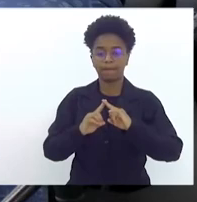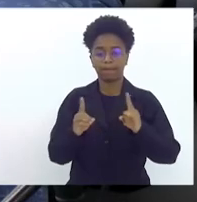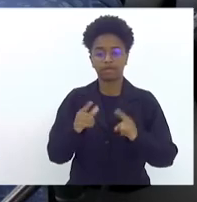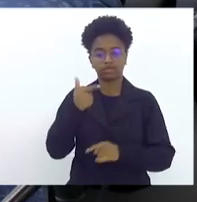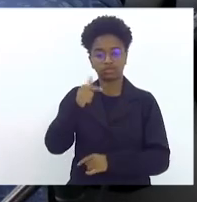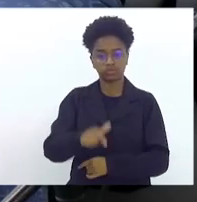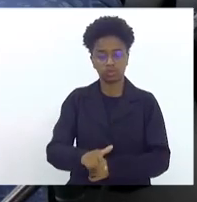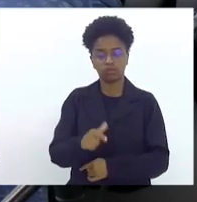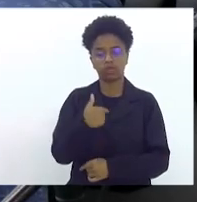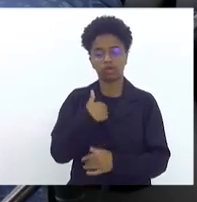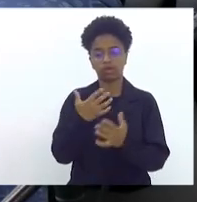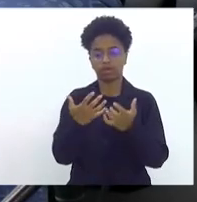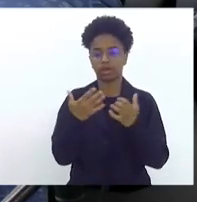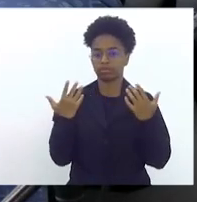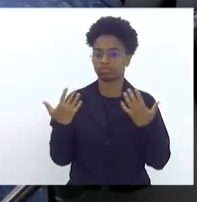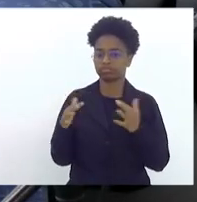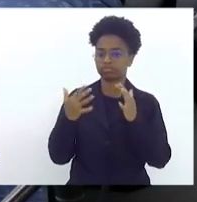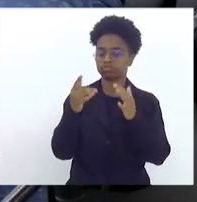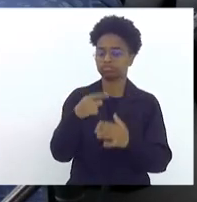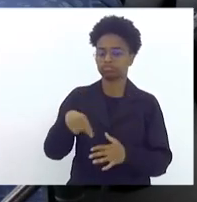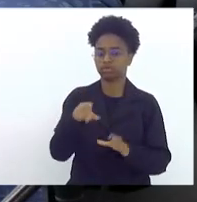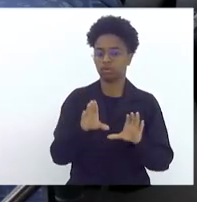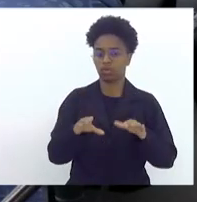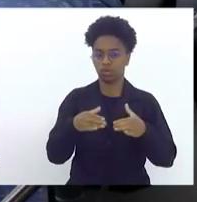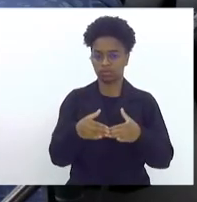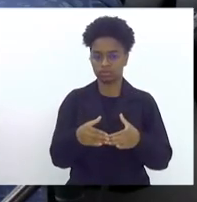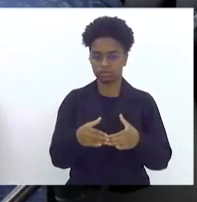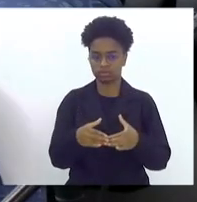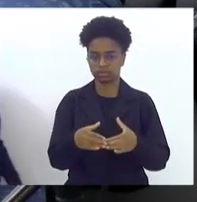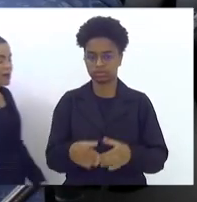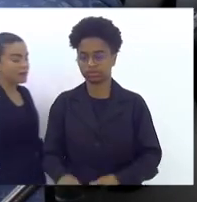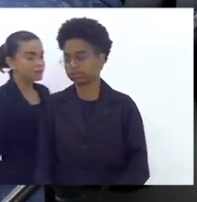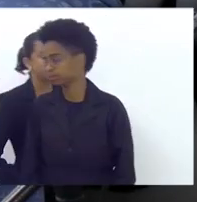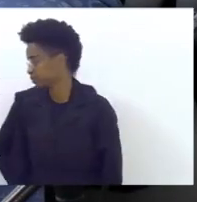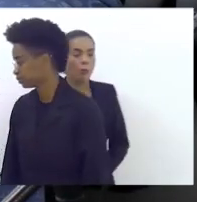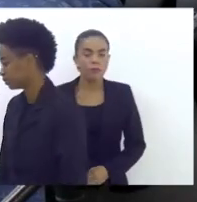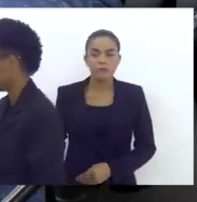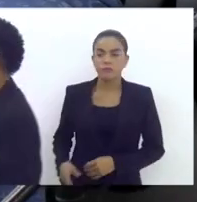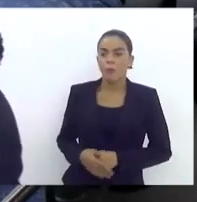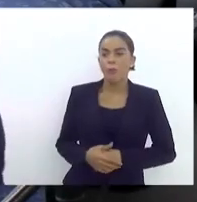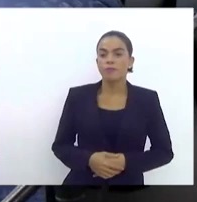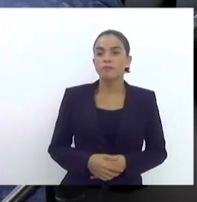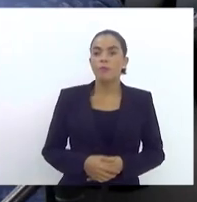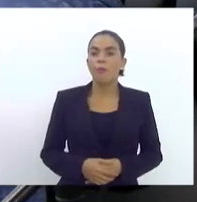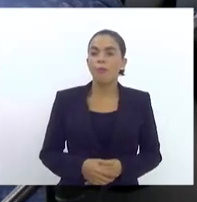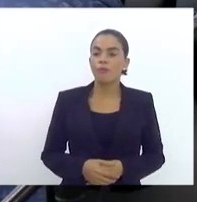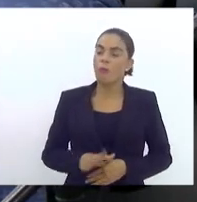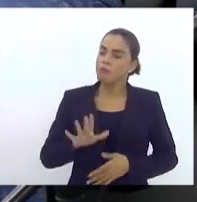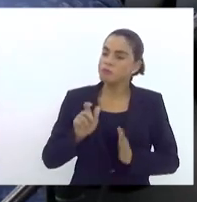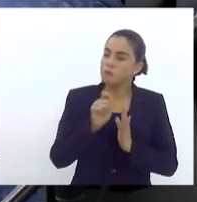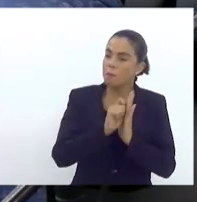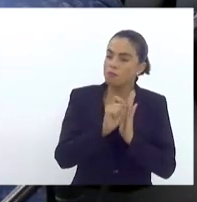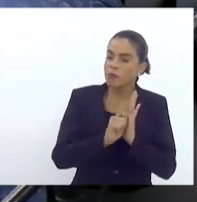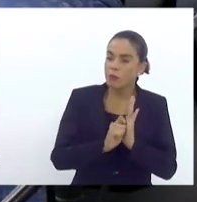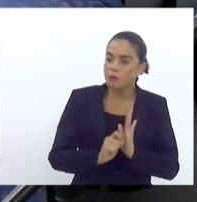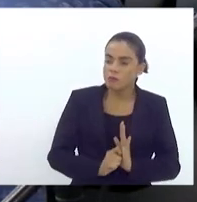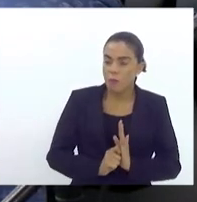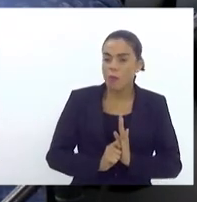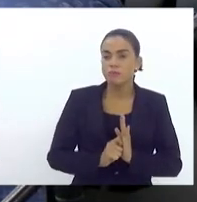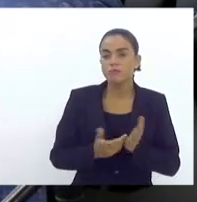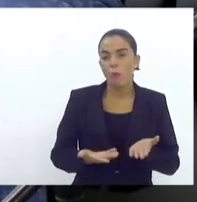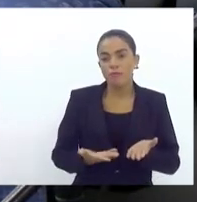gostaria muito de parabenizar a comissão de poder fomentar essa discussão tão importante eu fiz alguns anotações aqui mas eu sei